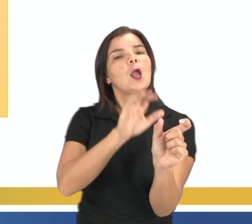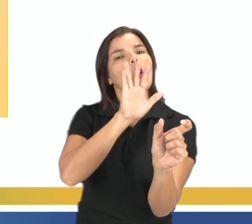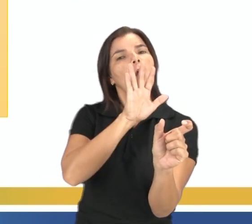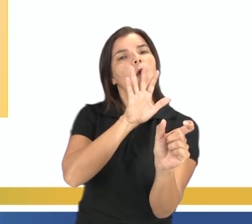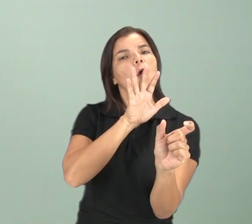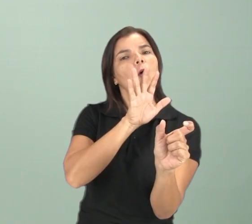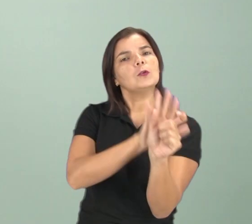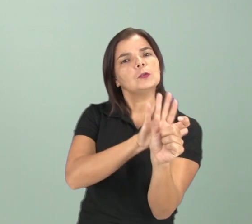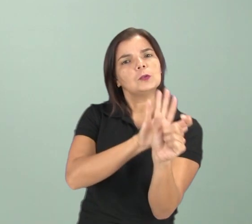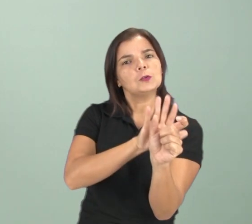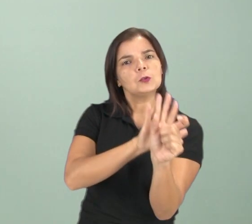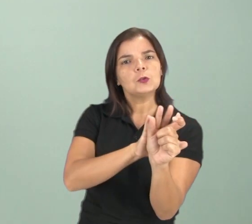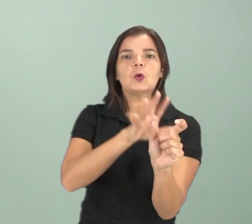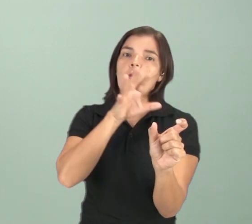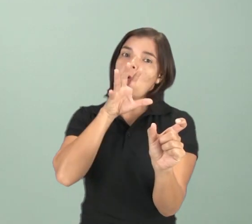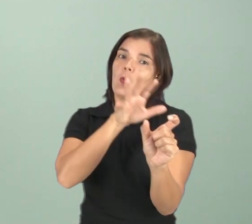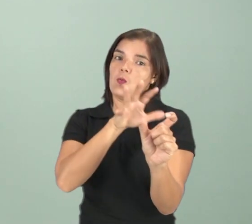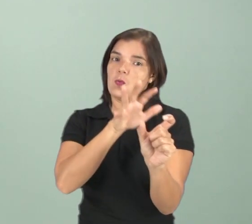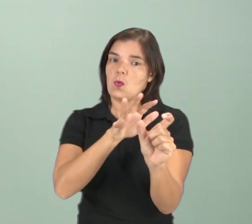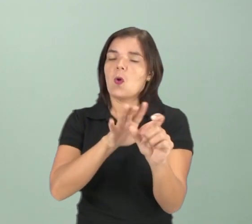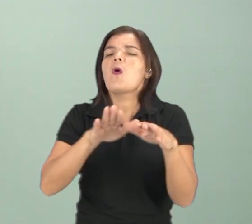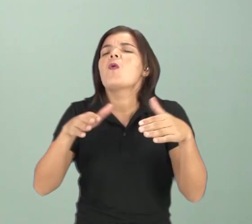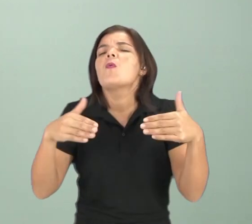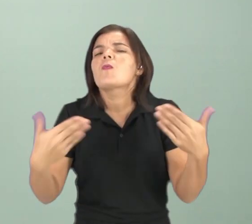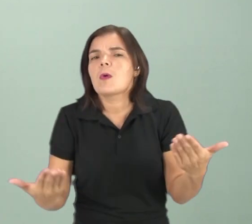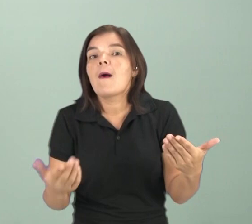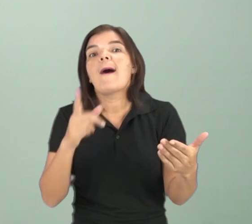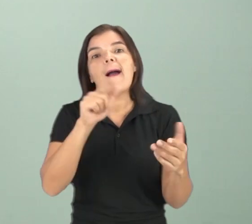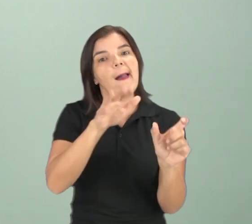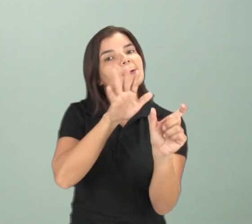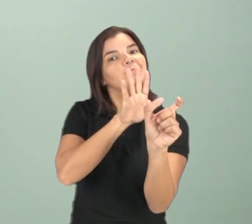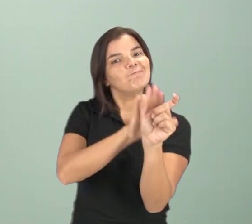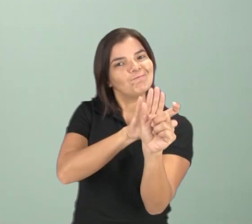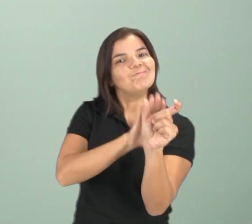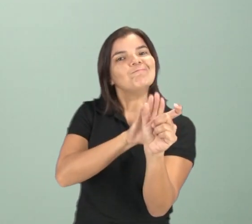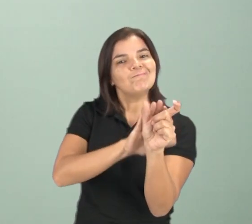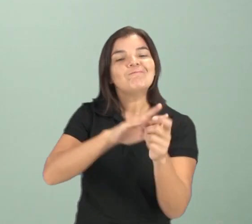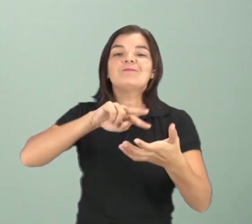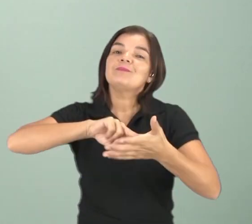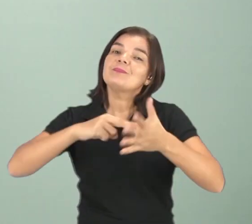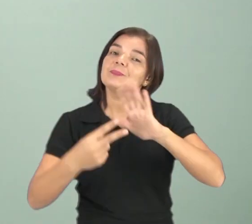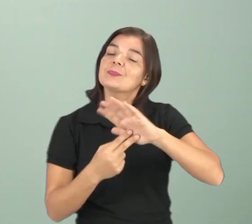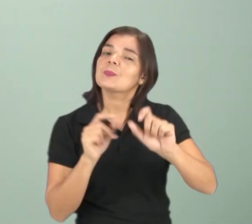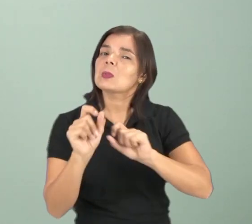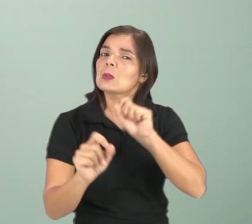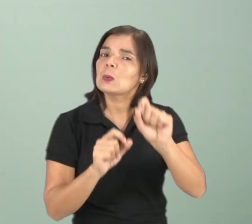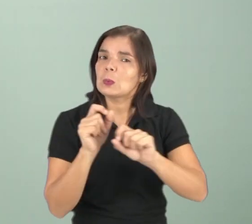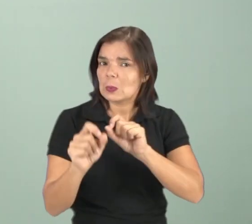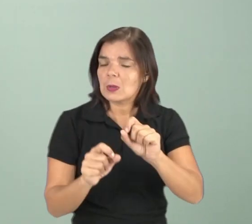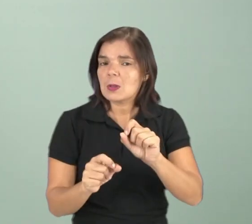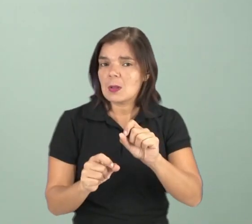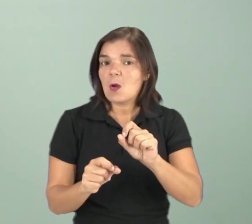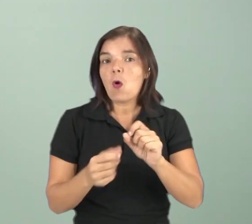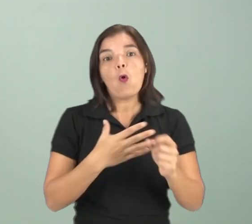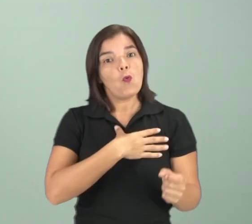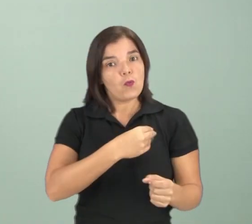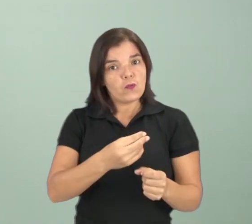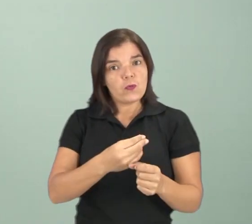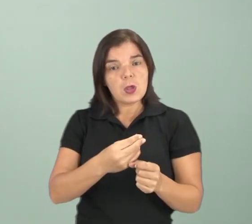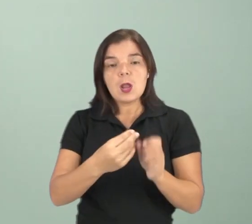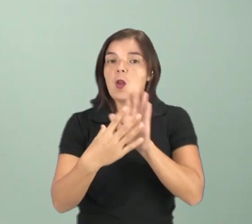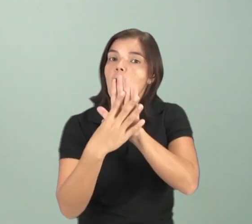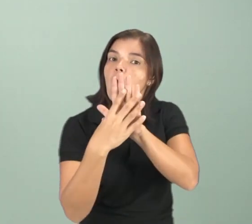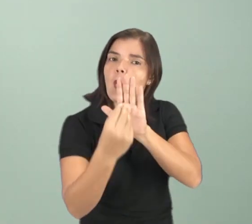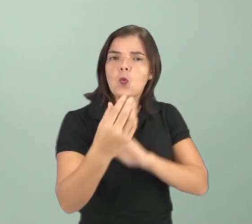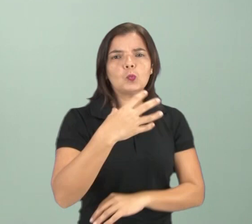ou conotativo? É no sentido conotativo. Isso significa dizer que o filho segue